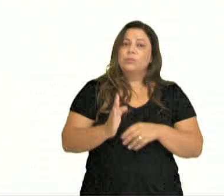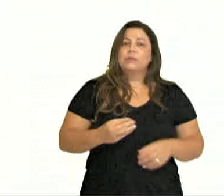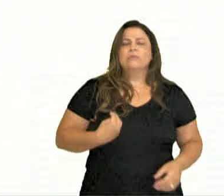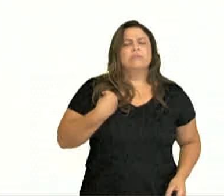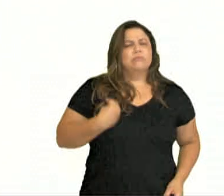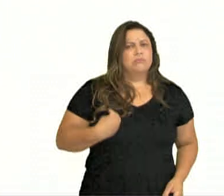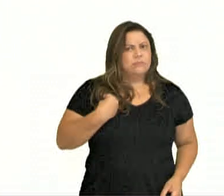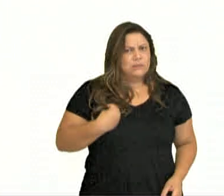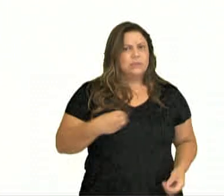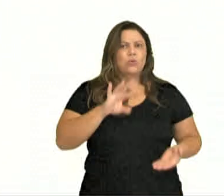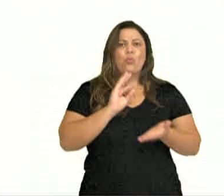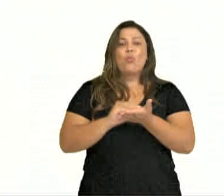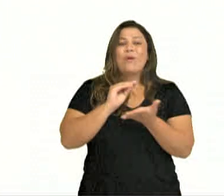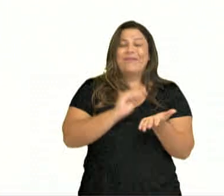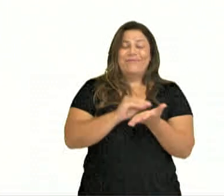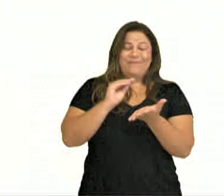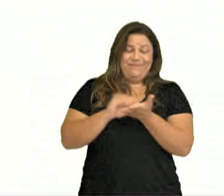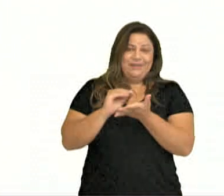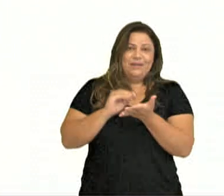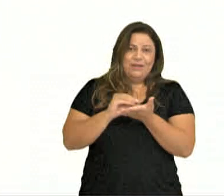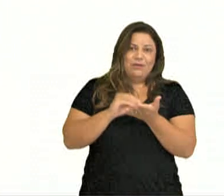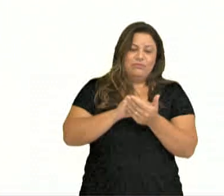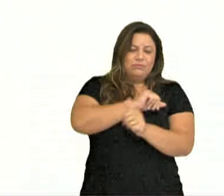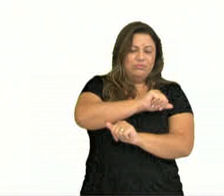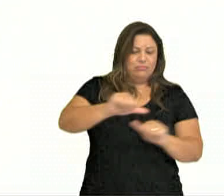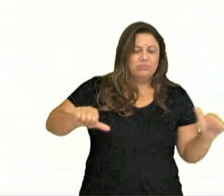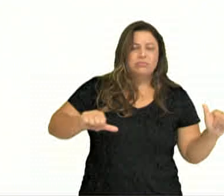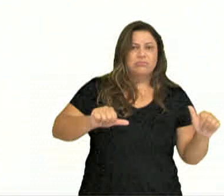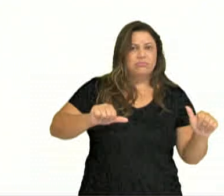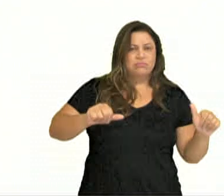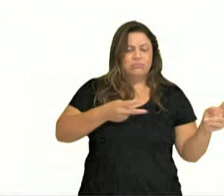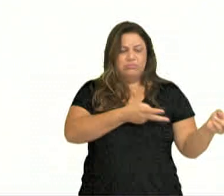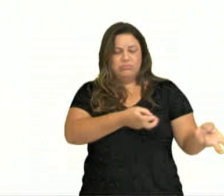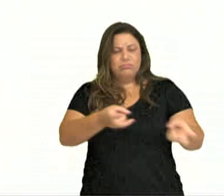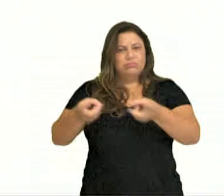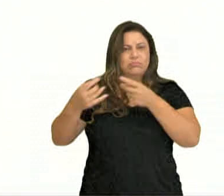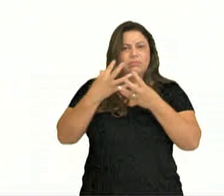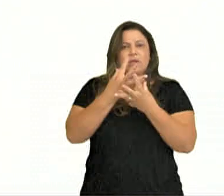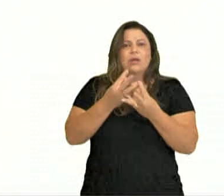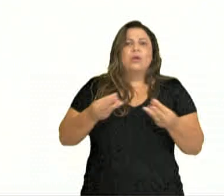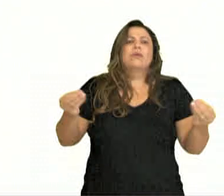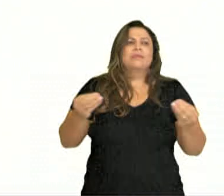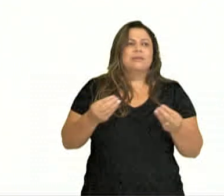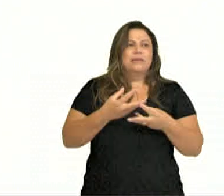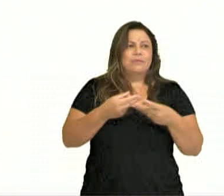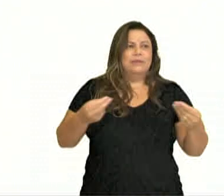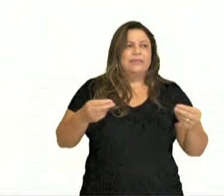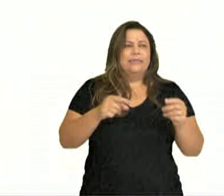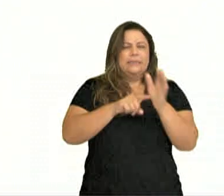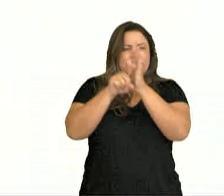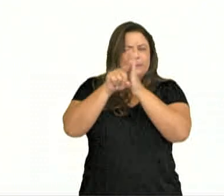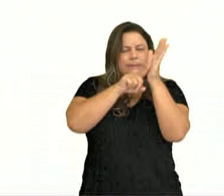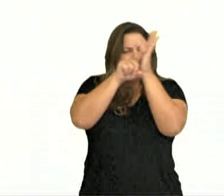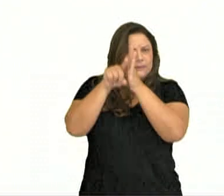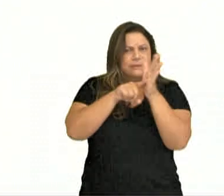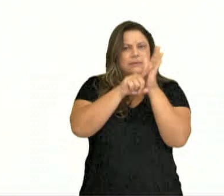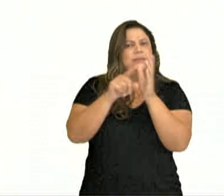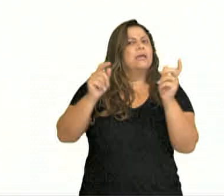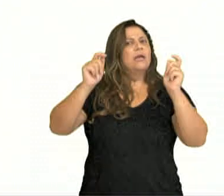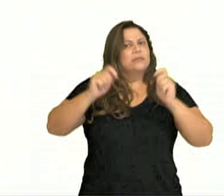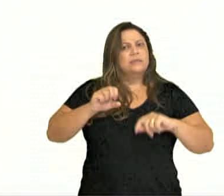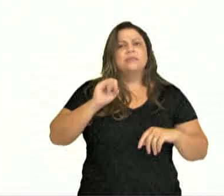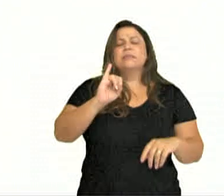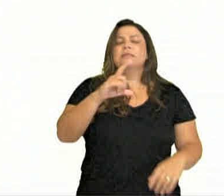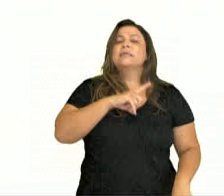desse organismo vai favorecer então a qualidade, né, a análise da qualidade de água. Então, por conta se a gente